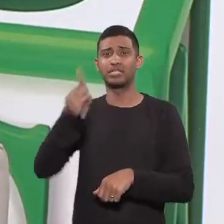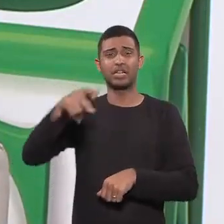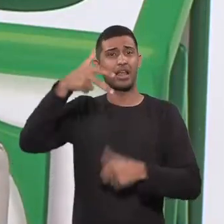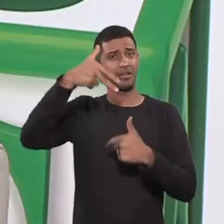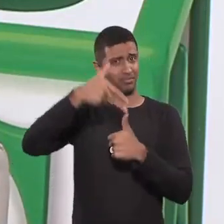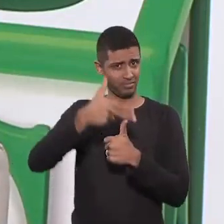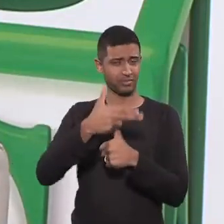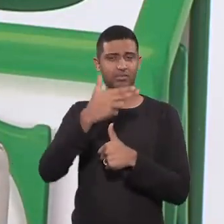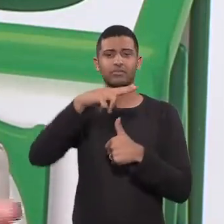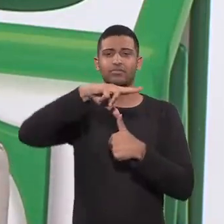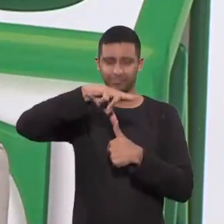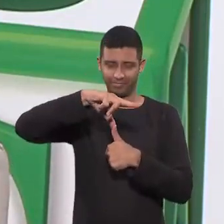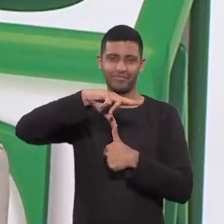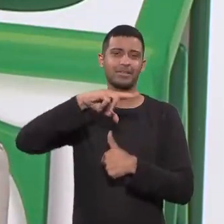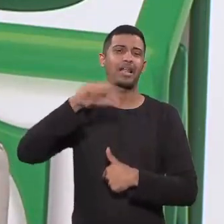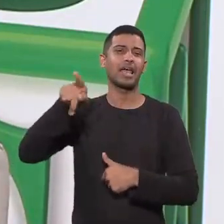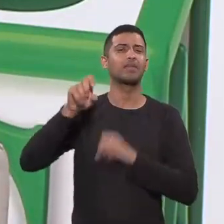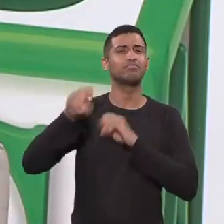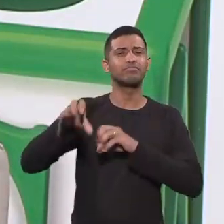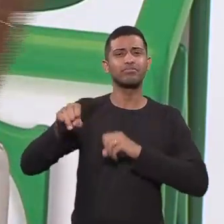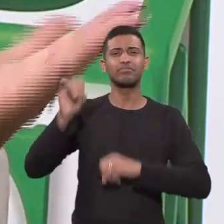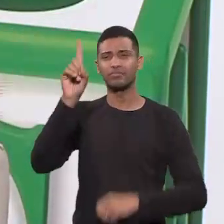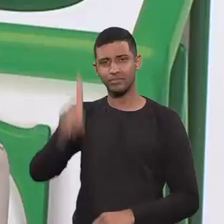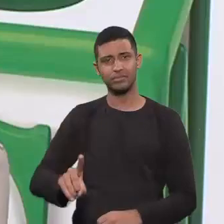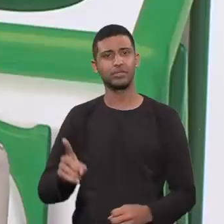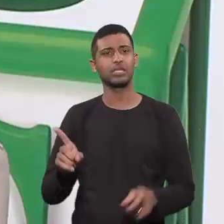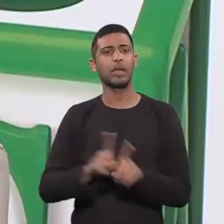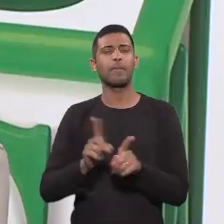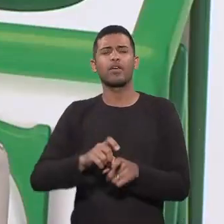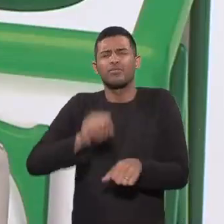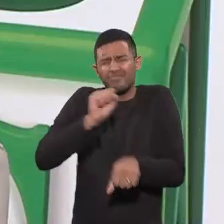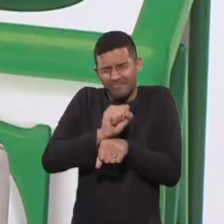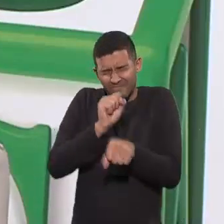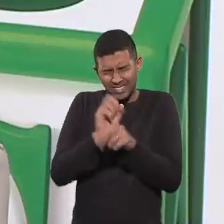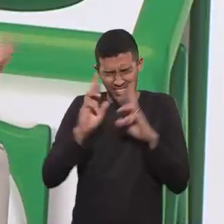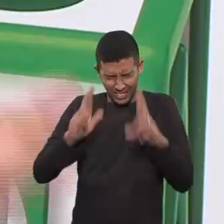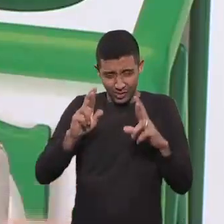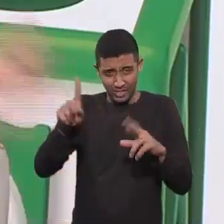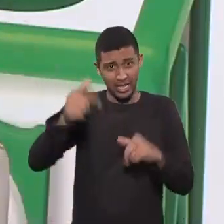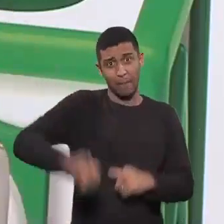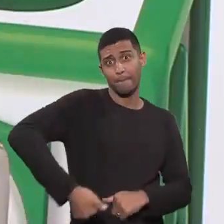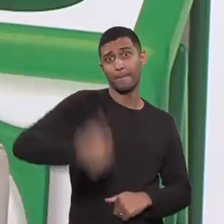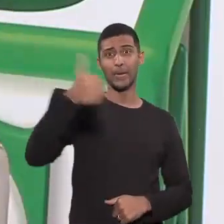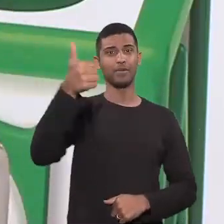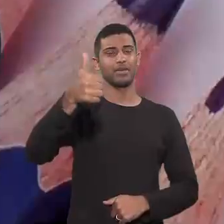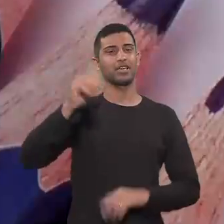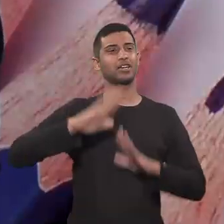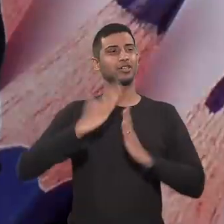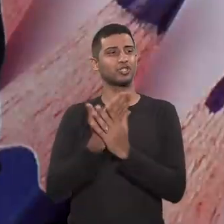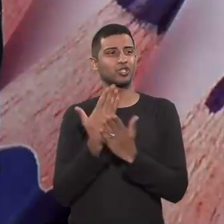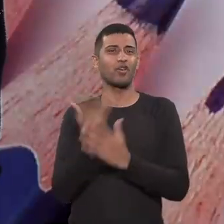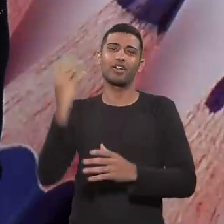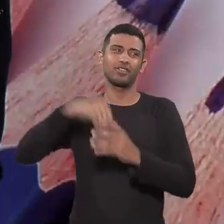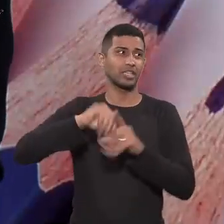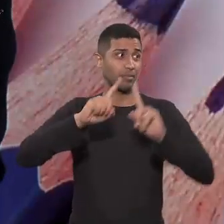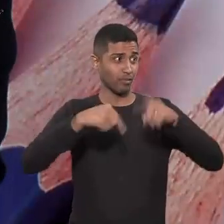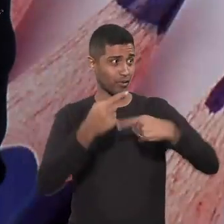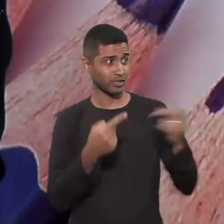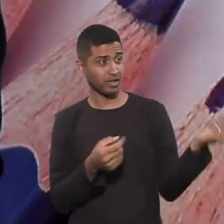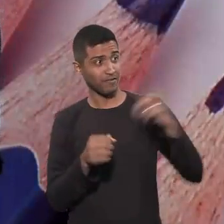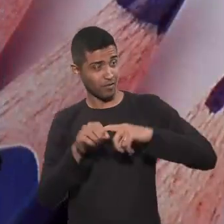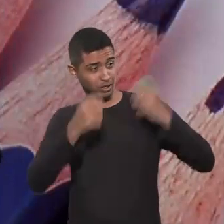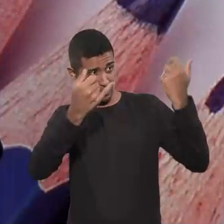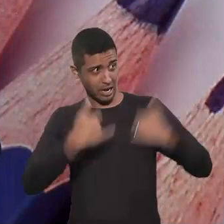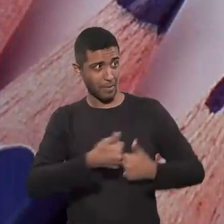em educação especial, e espero que ela se torne a primeira escola inclusiva. Maravilha. Depois você vai vir aqui contar mais pra gente certeza.